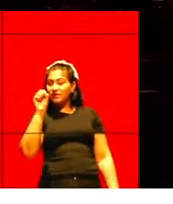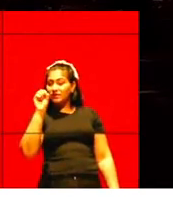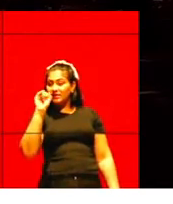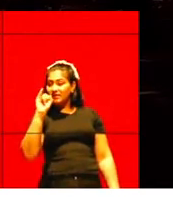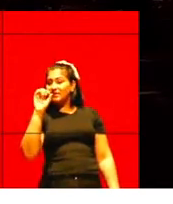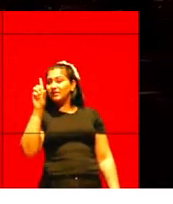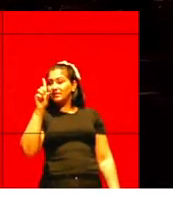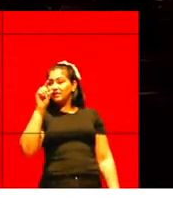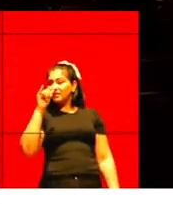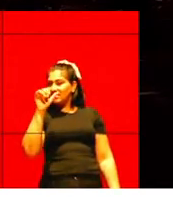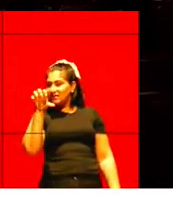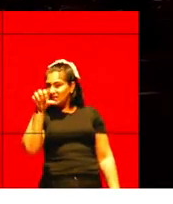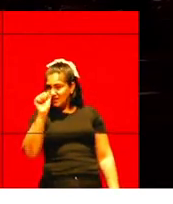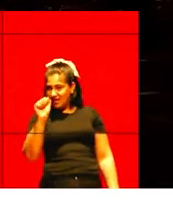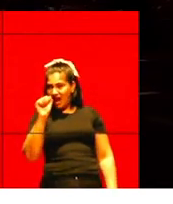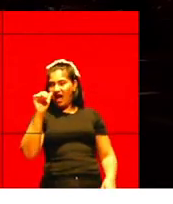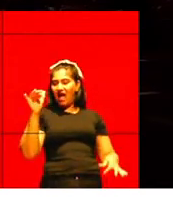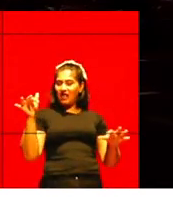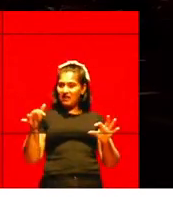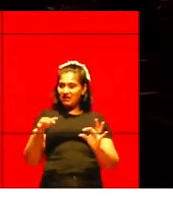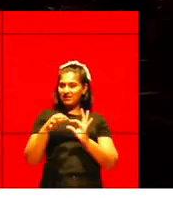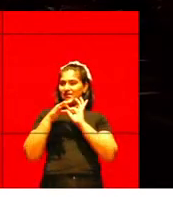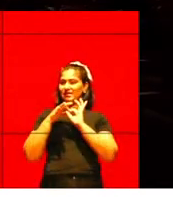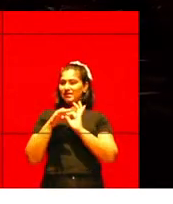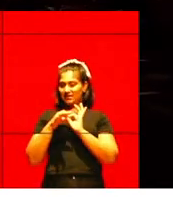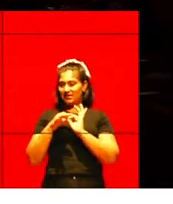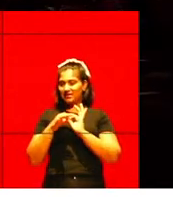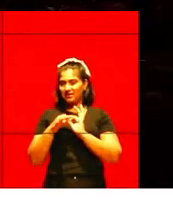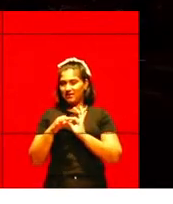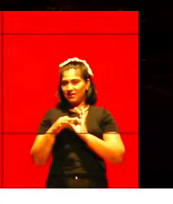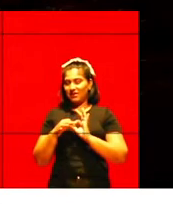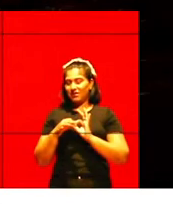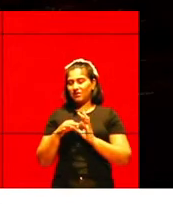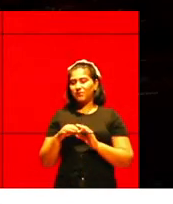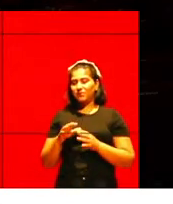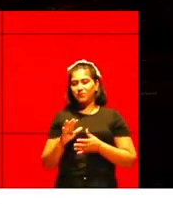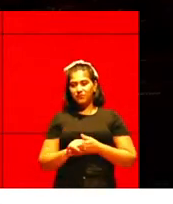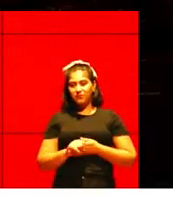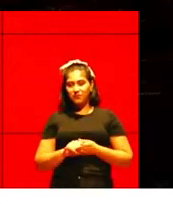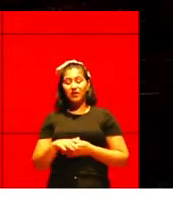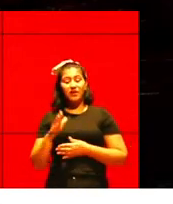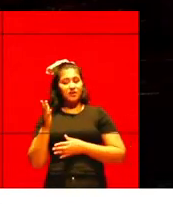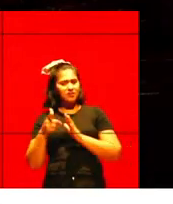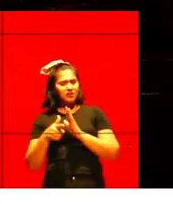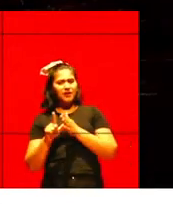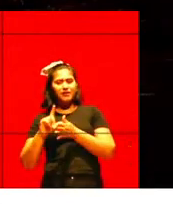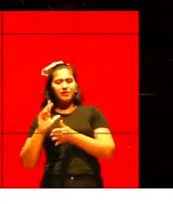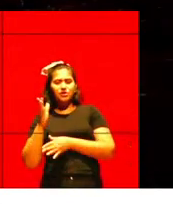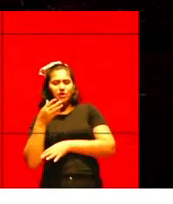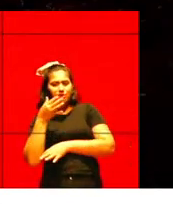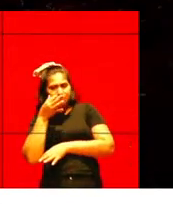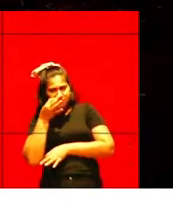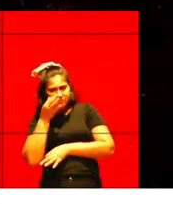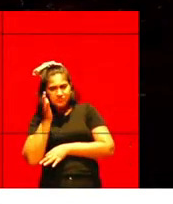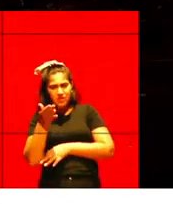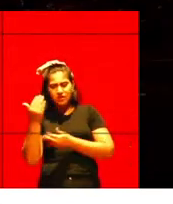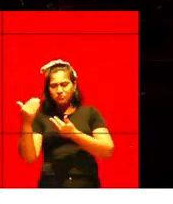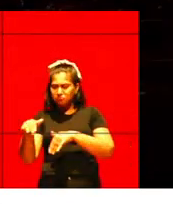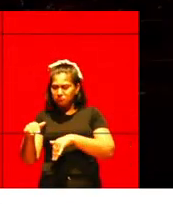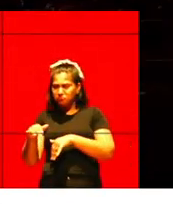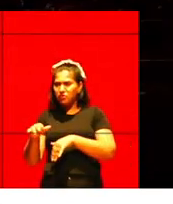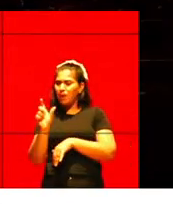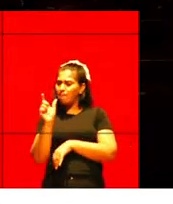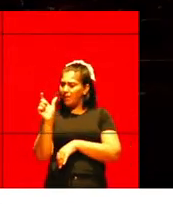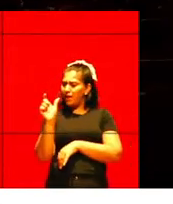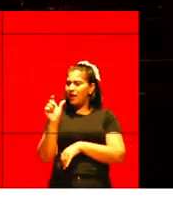do termo glicoglicose? Que aí vocês vão lembrar que é a ligação glicosídica que eu já vi perguntarem em provas exatamente o